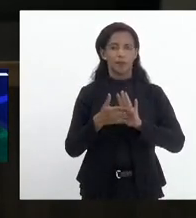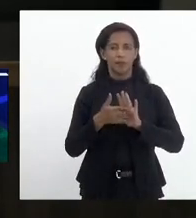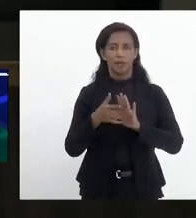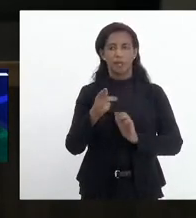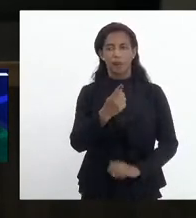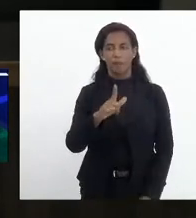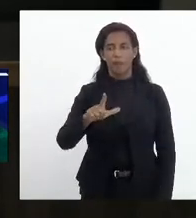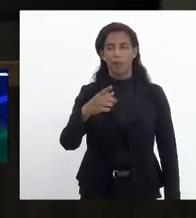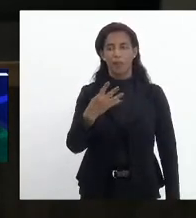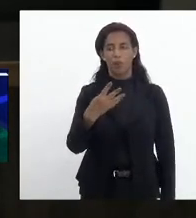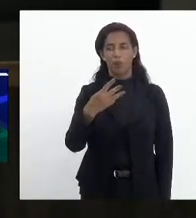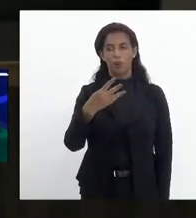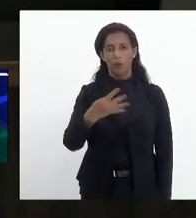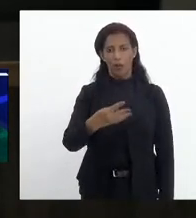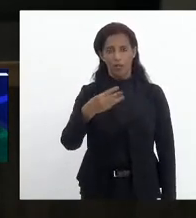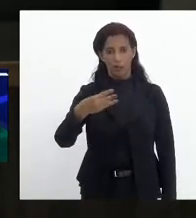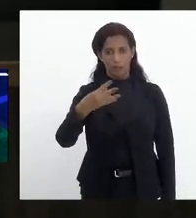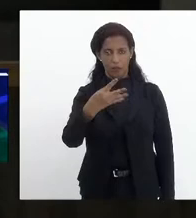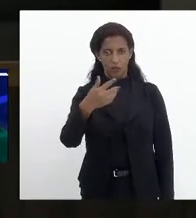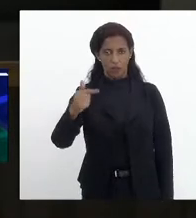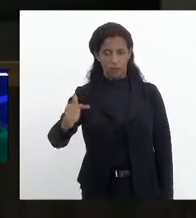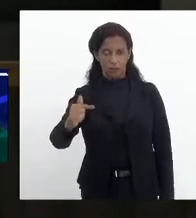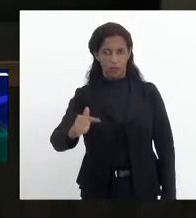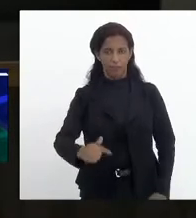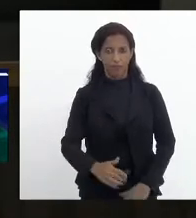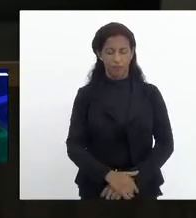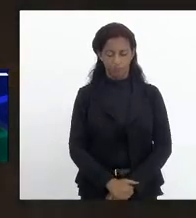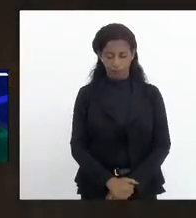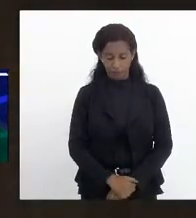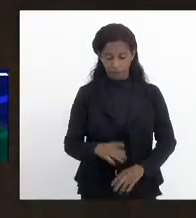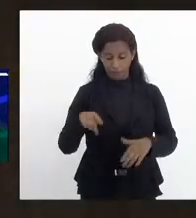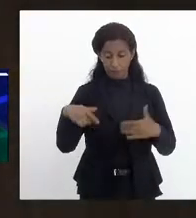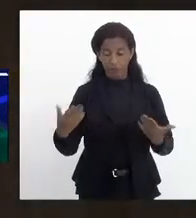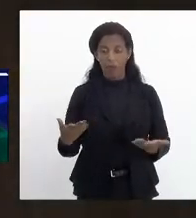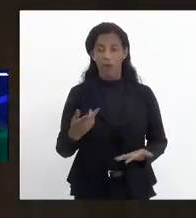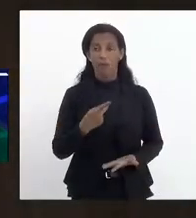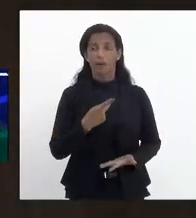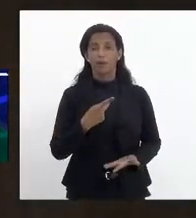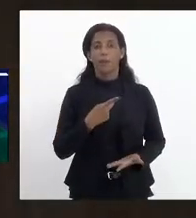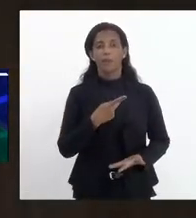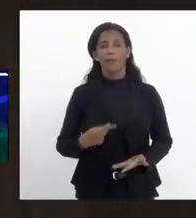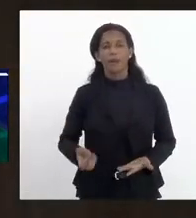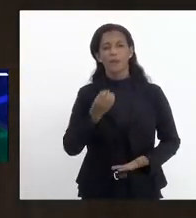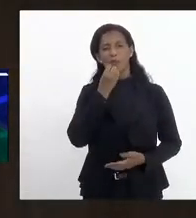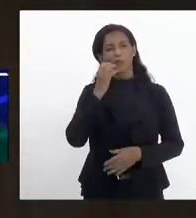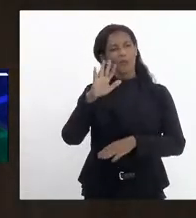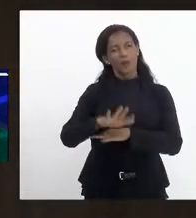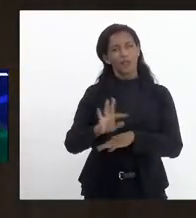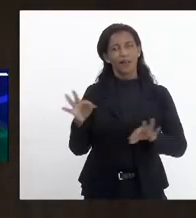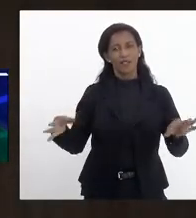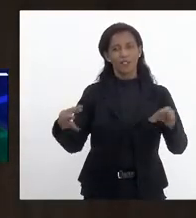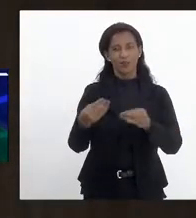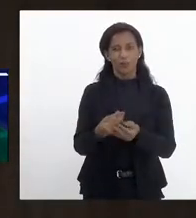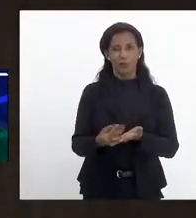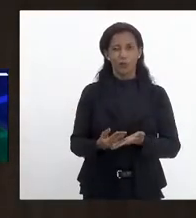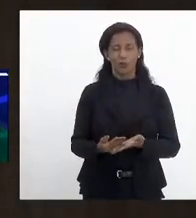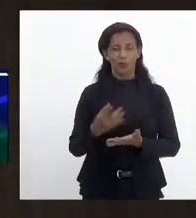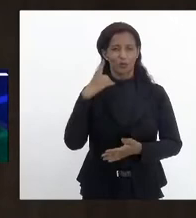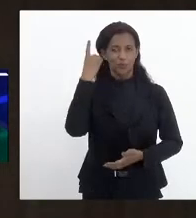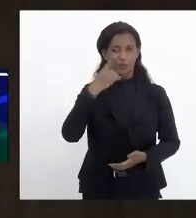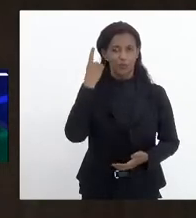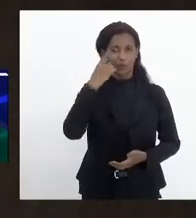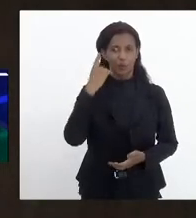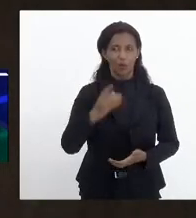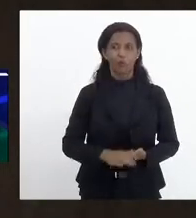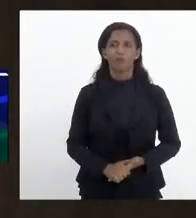lei 4347. Senhor presidente, primeiro boa tarde a Vossa Excelência, boa tarde a todos, todas as deputadas